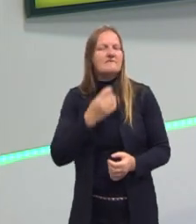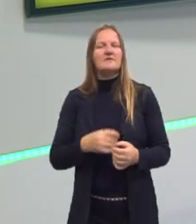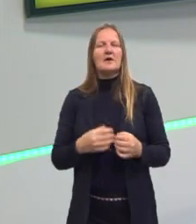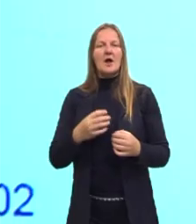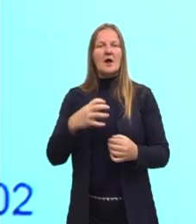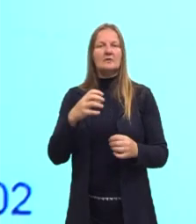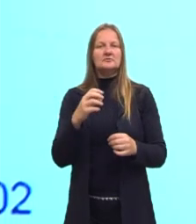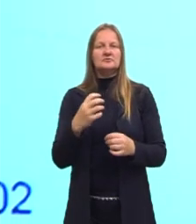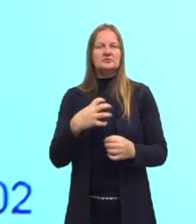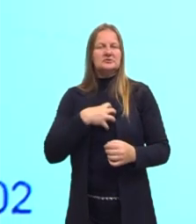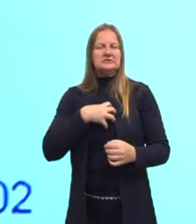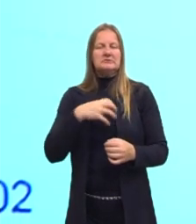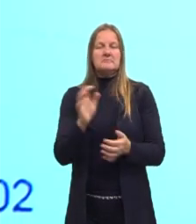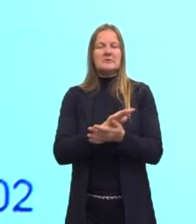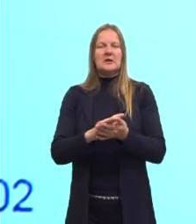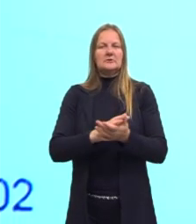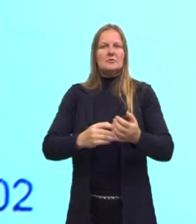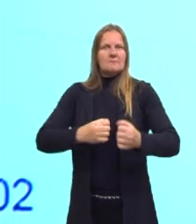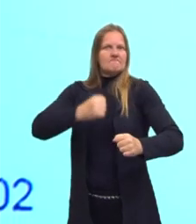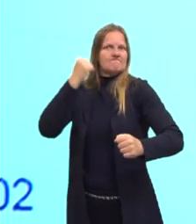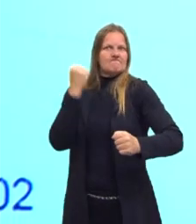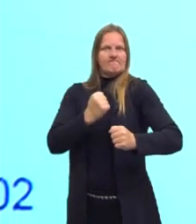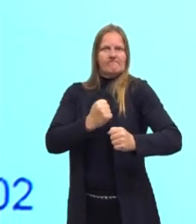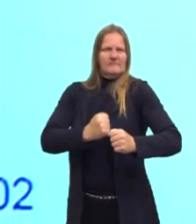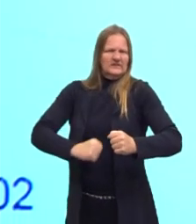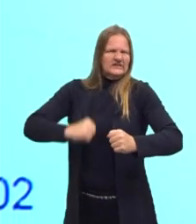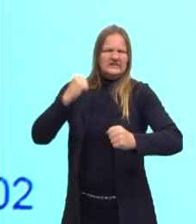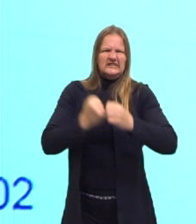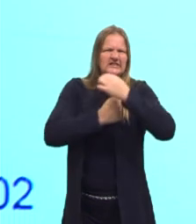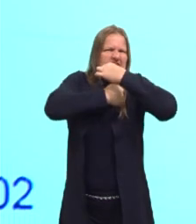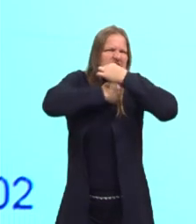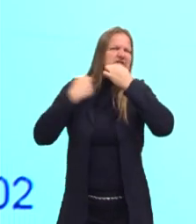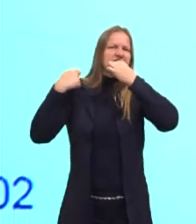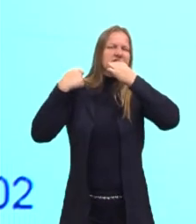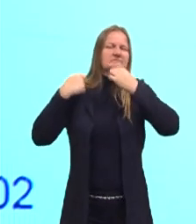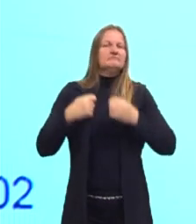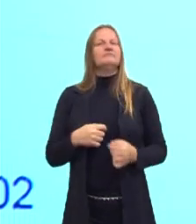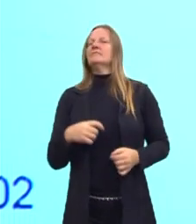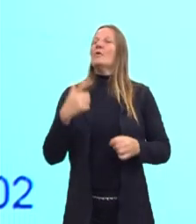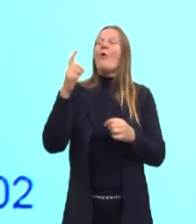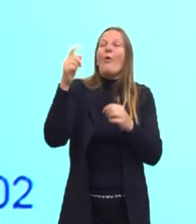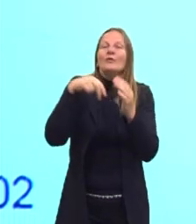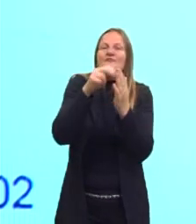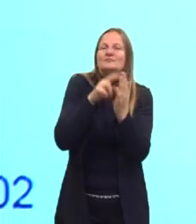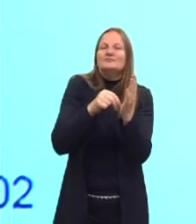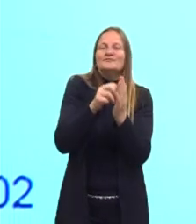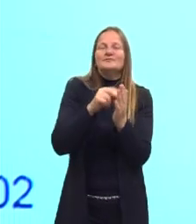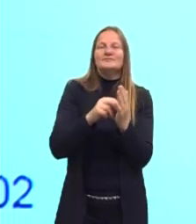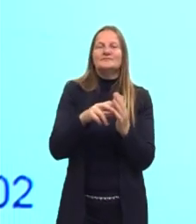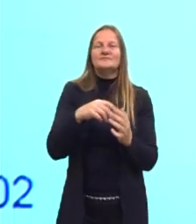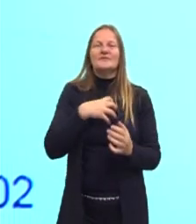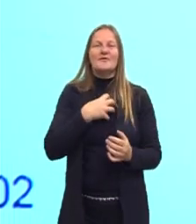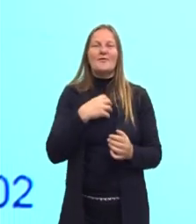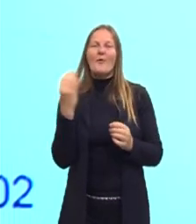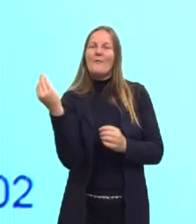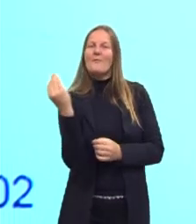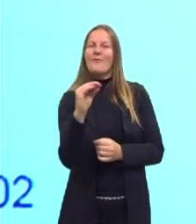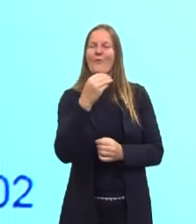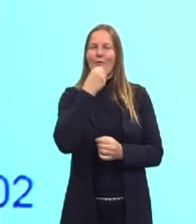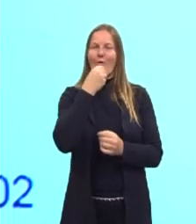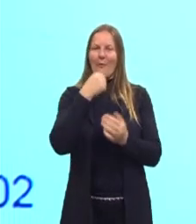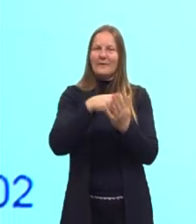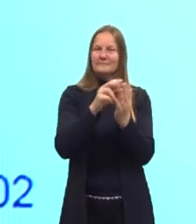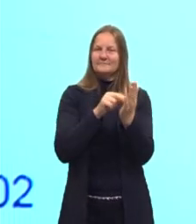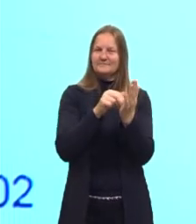sim ao contrário de em outras obras quando a gente tinha retratada por pintores é onde